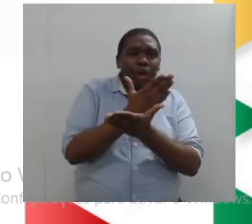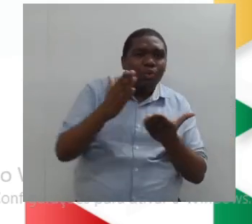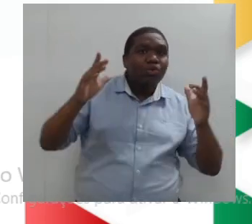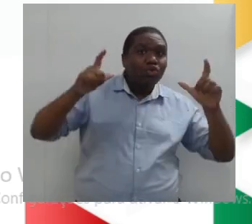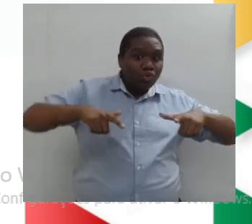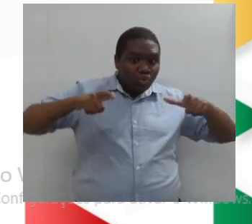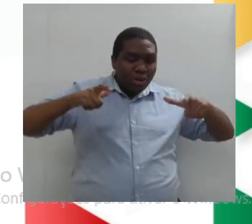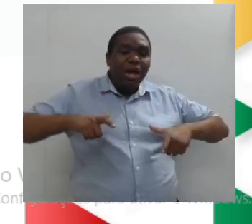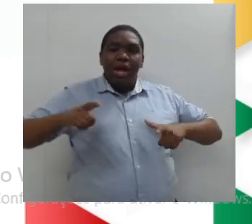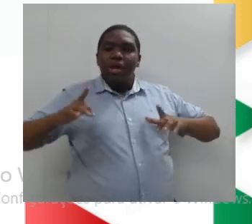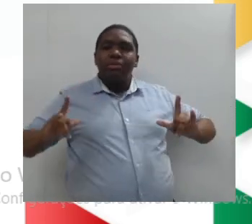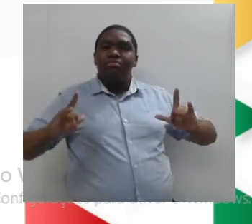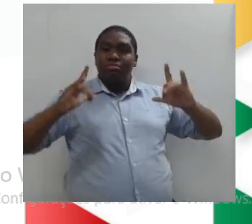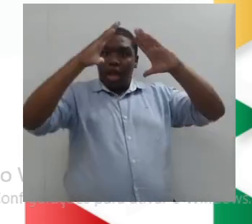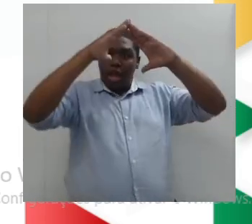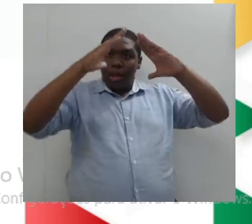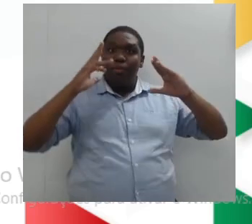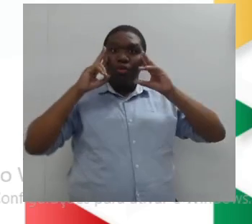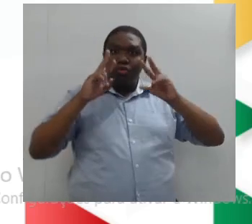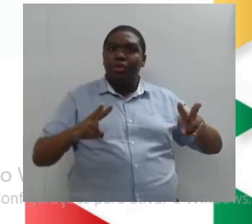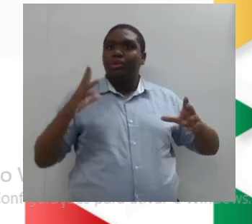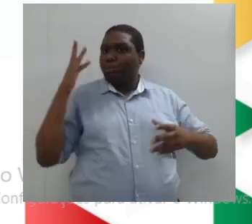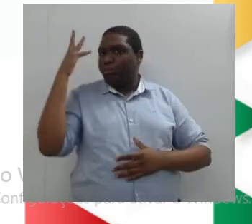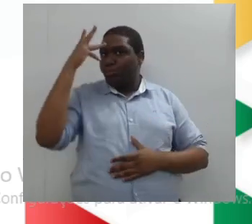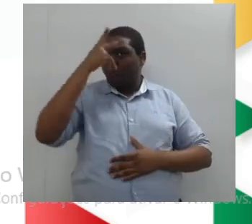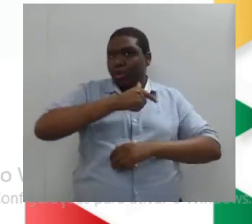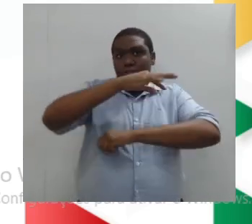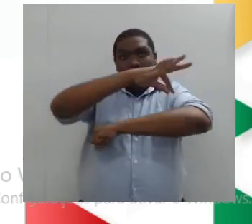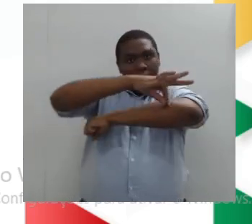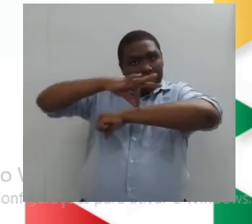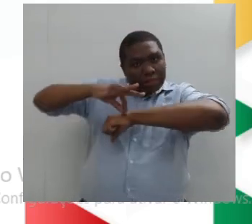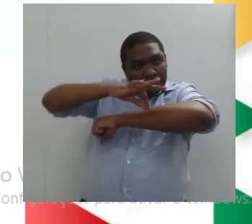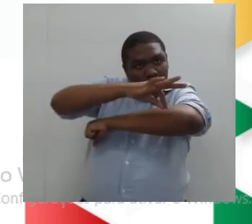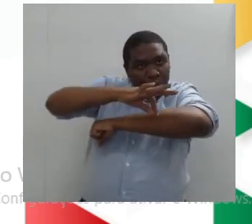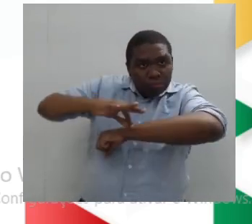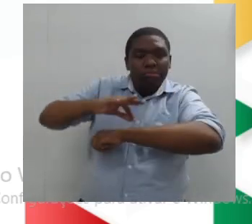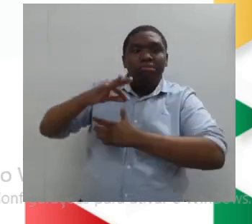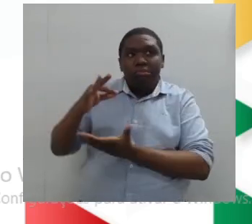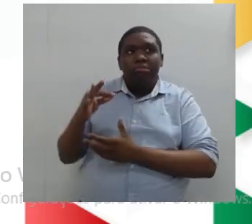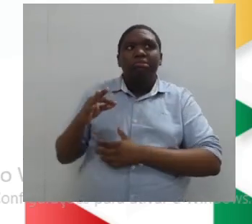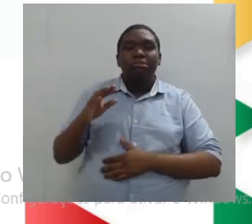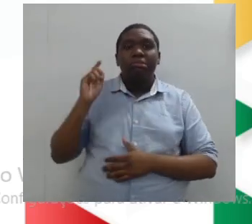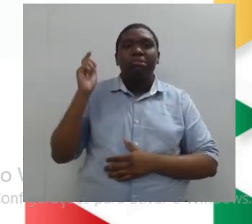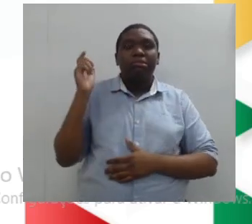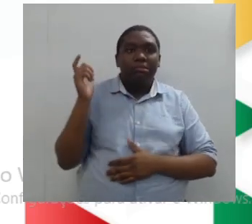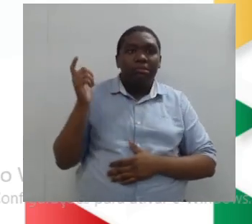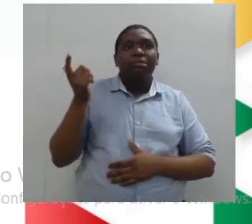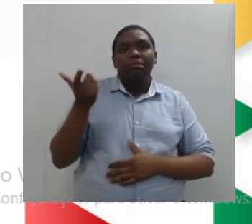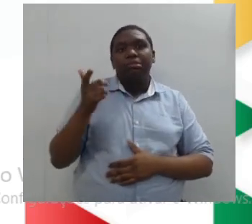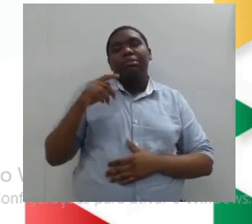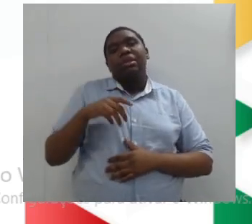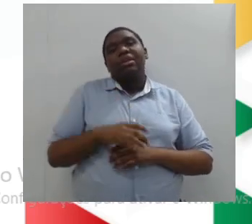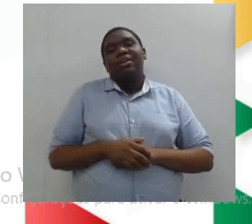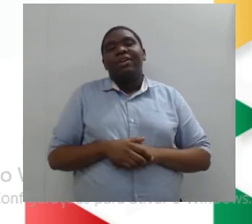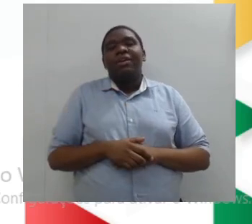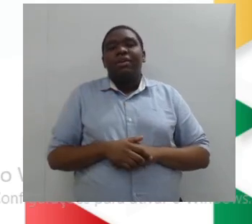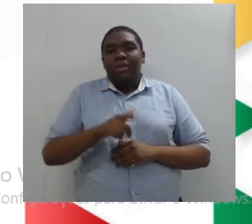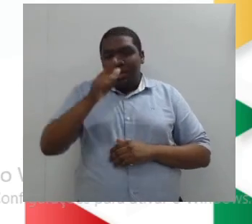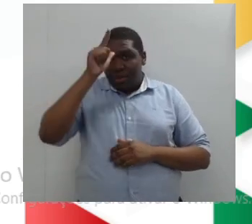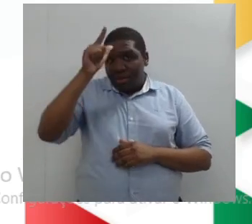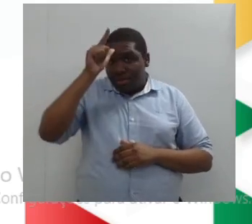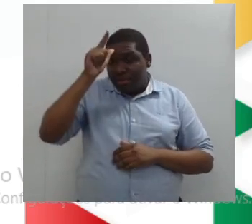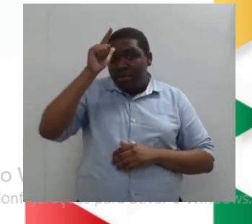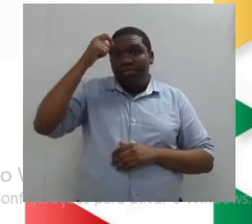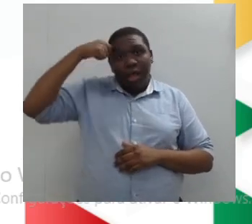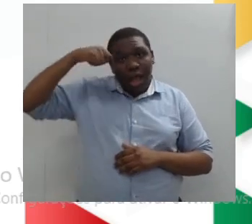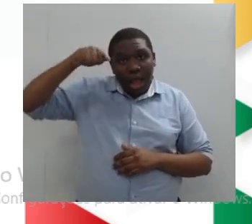templos Bahá'í. Olhem a arquitetura na Alemanha, no Chile, África, Samoa,